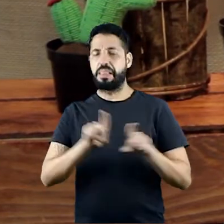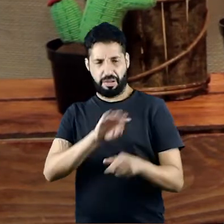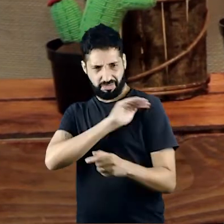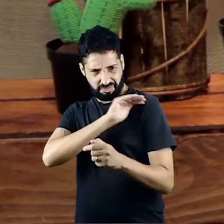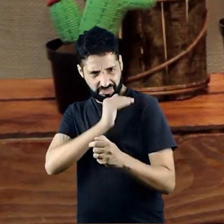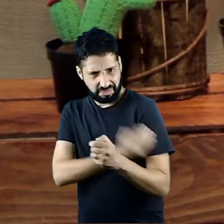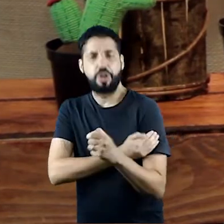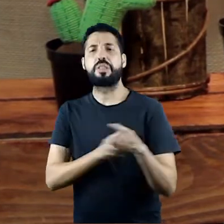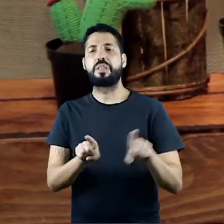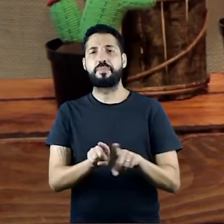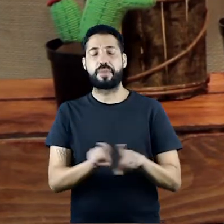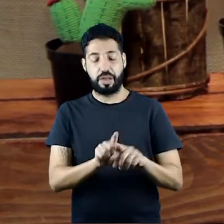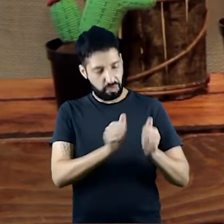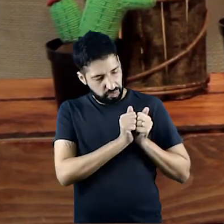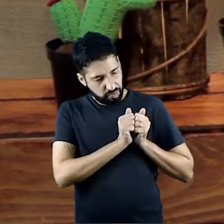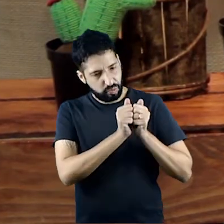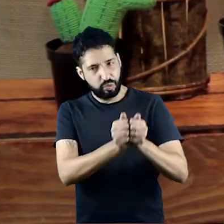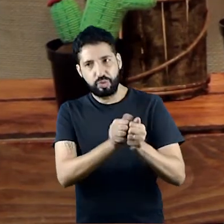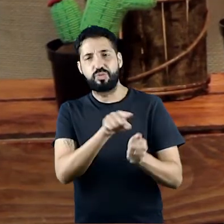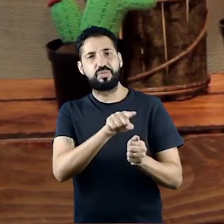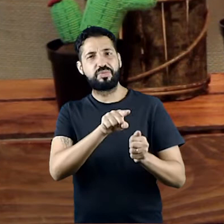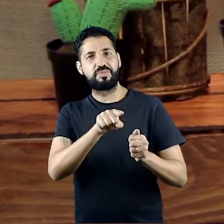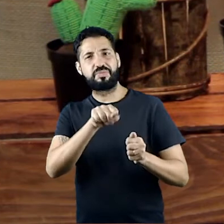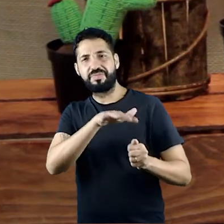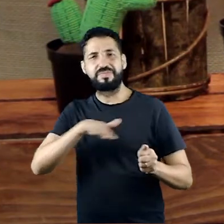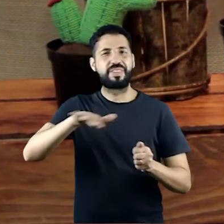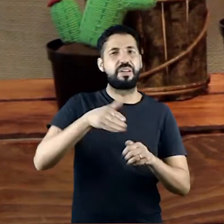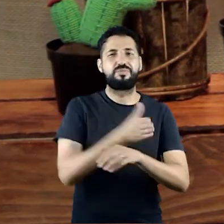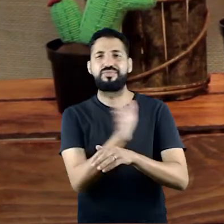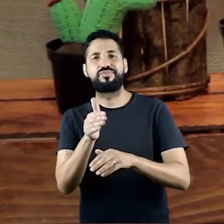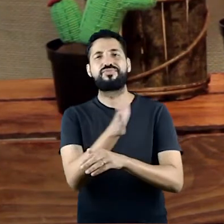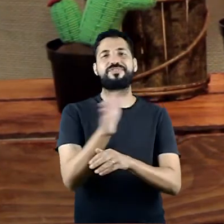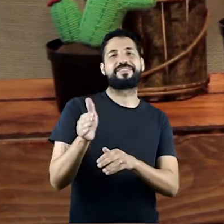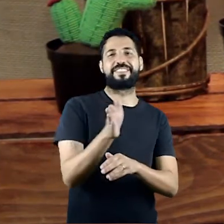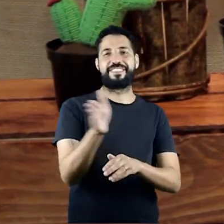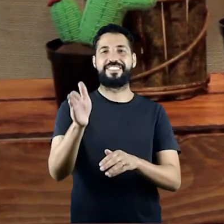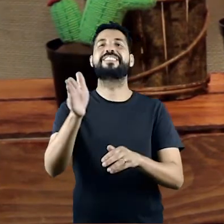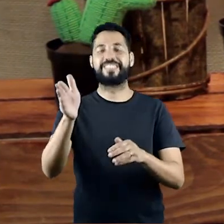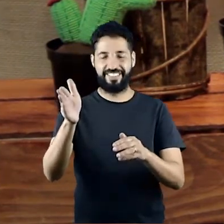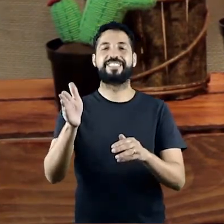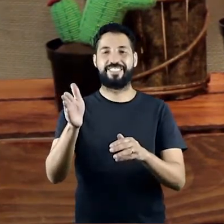mulher que eu entrei porta lutando e seguir com seu marido mundo afora a